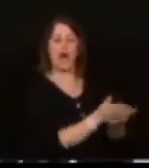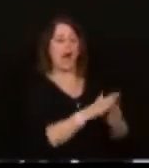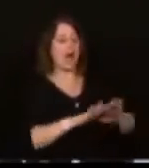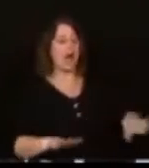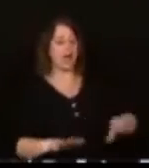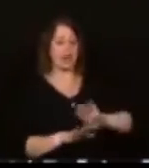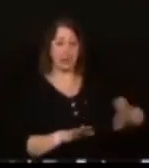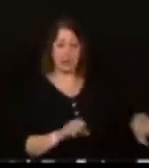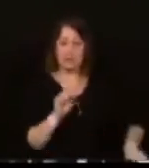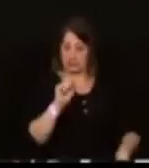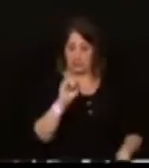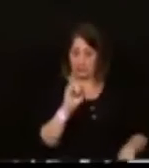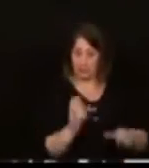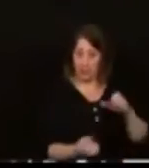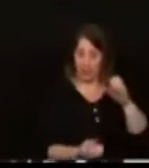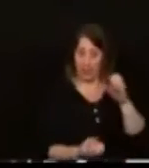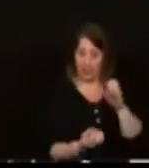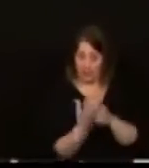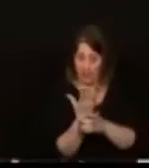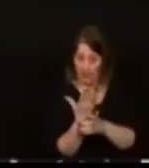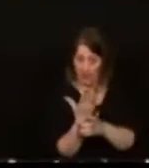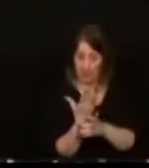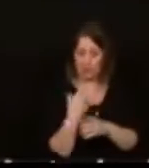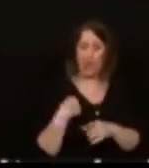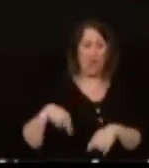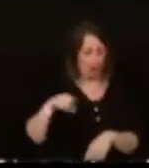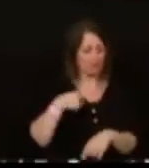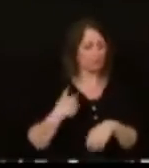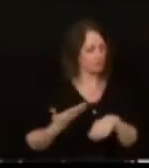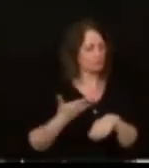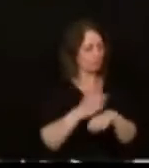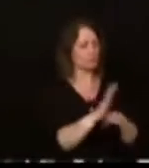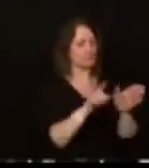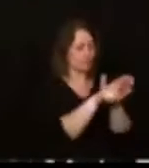se aparecer, ajudaremos a investigar.